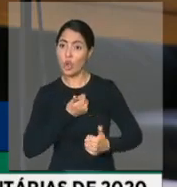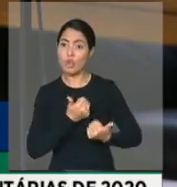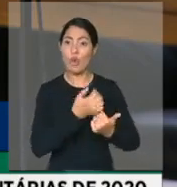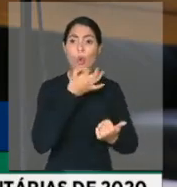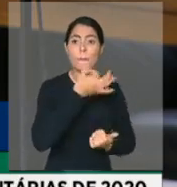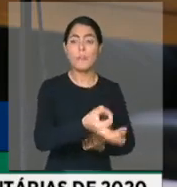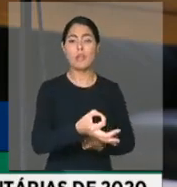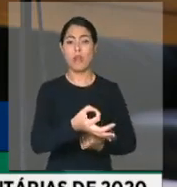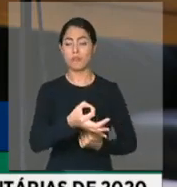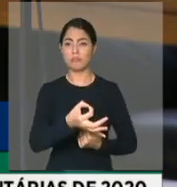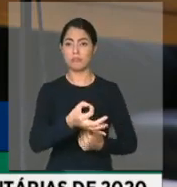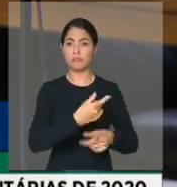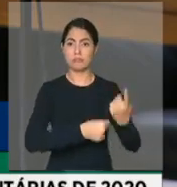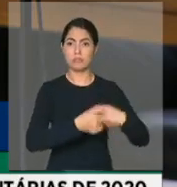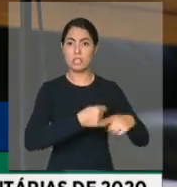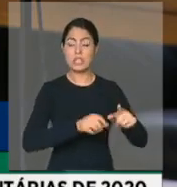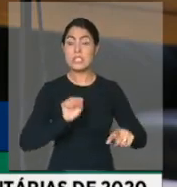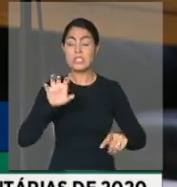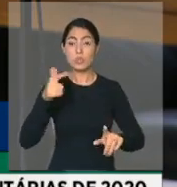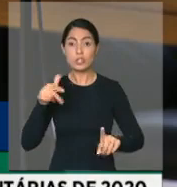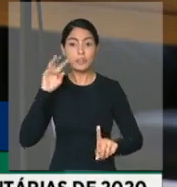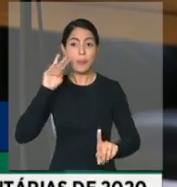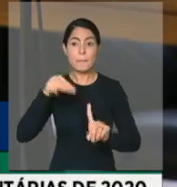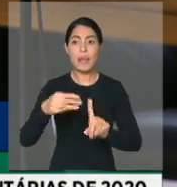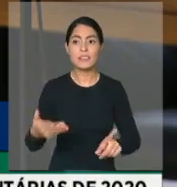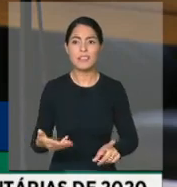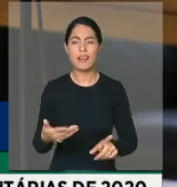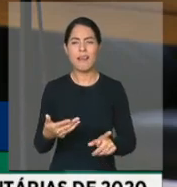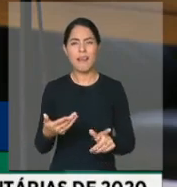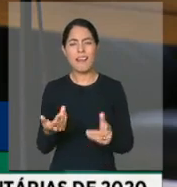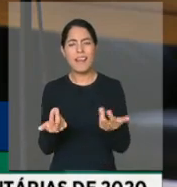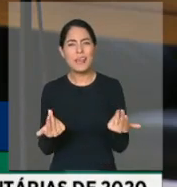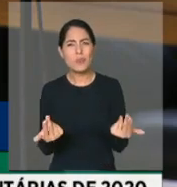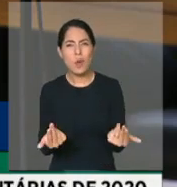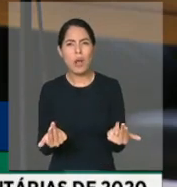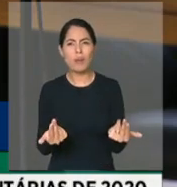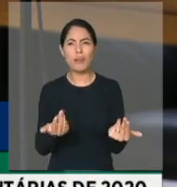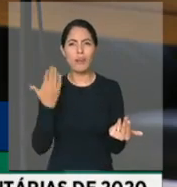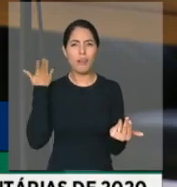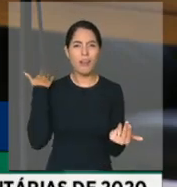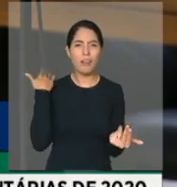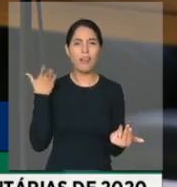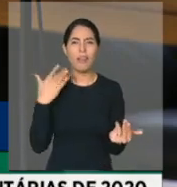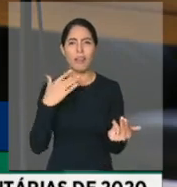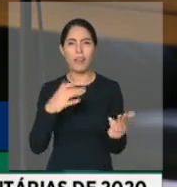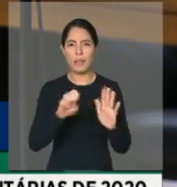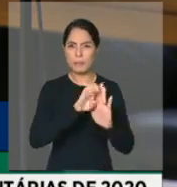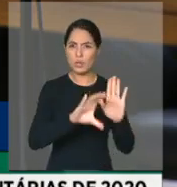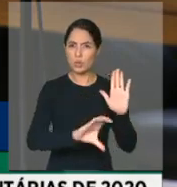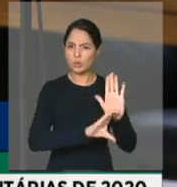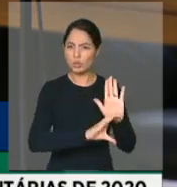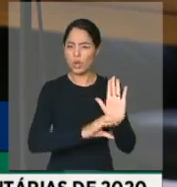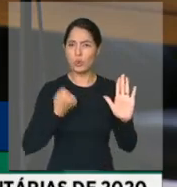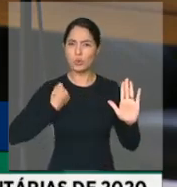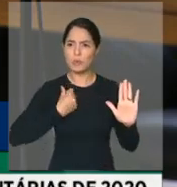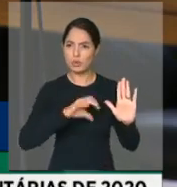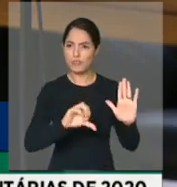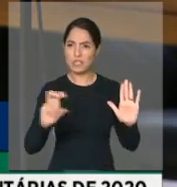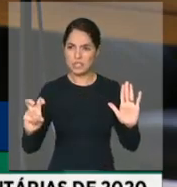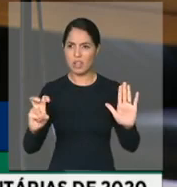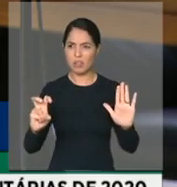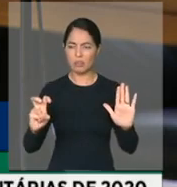sem a meta de previsão orçamentária. É como uma emenda constitucional 95 incluiu lá nas